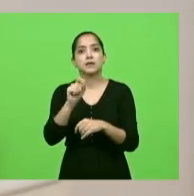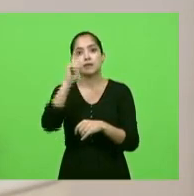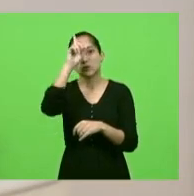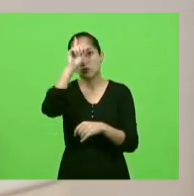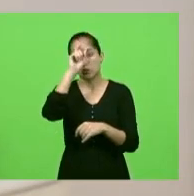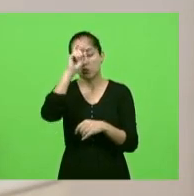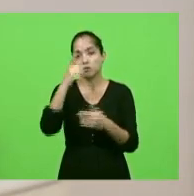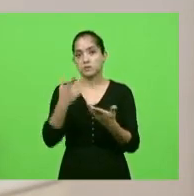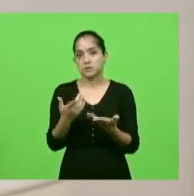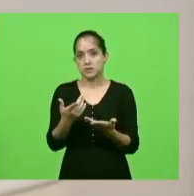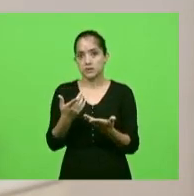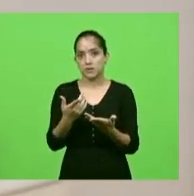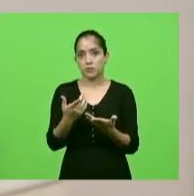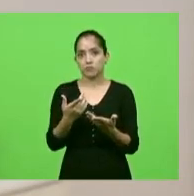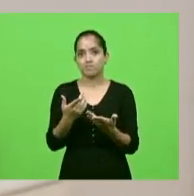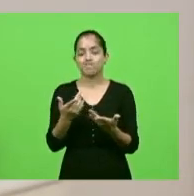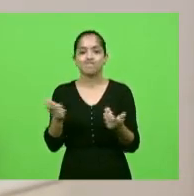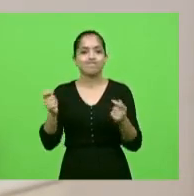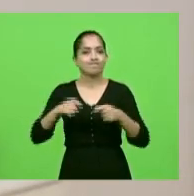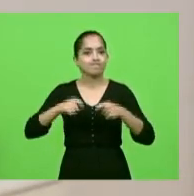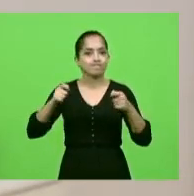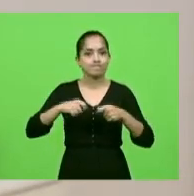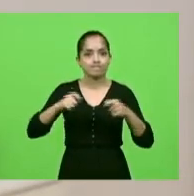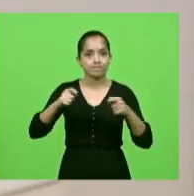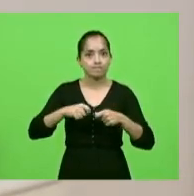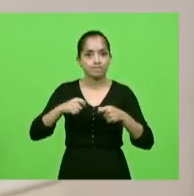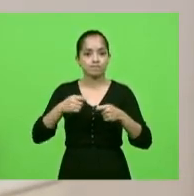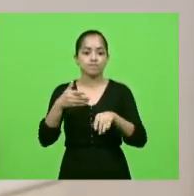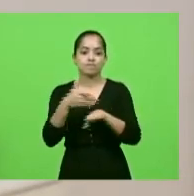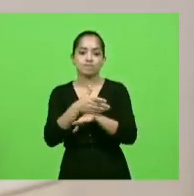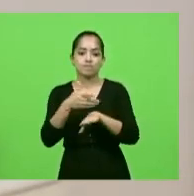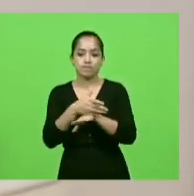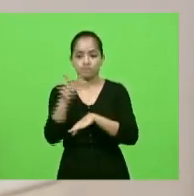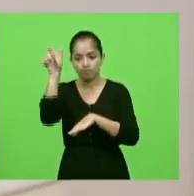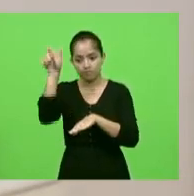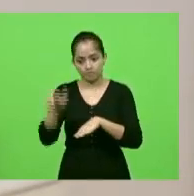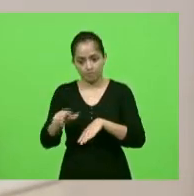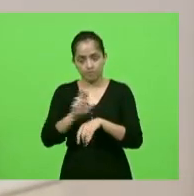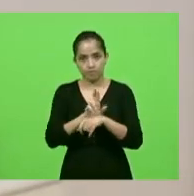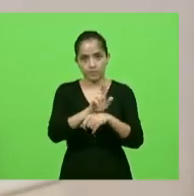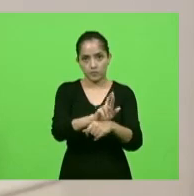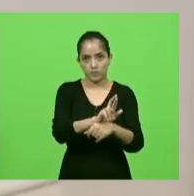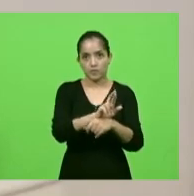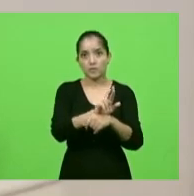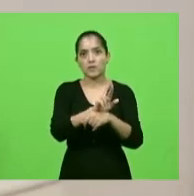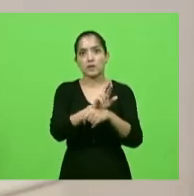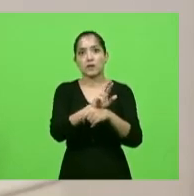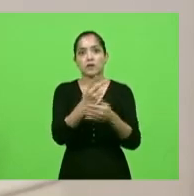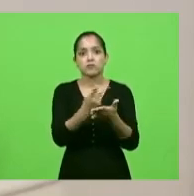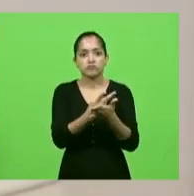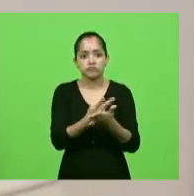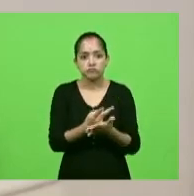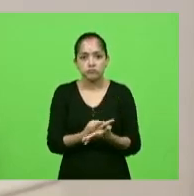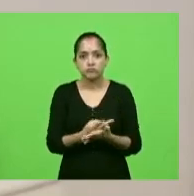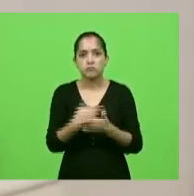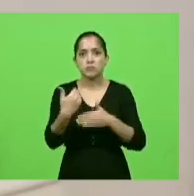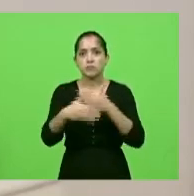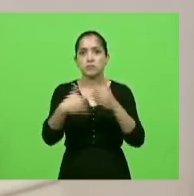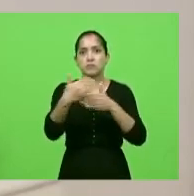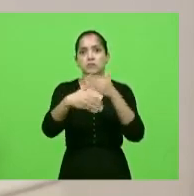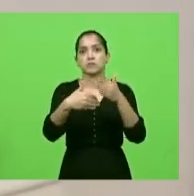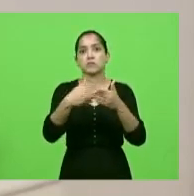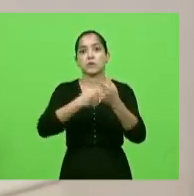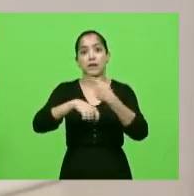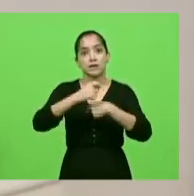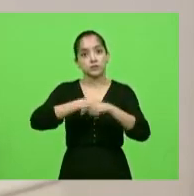campanha, não é possível evidenciar participação do representado nas irregularidades relacionadas ao procedimento